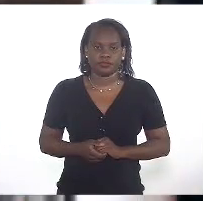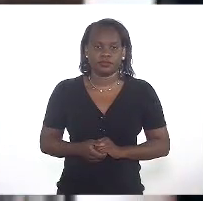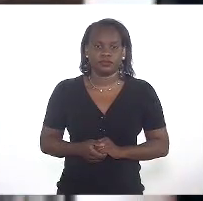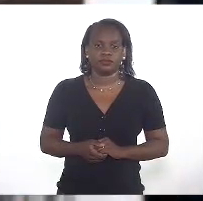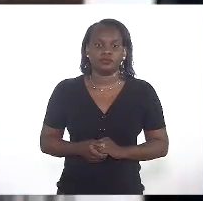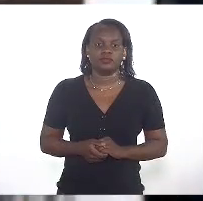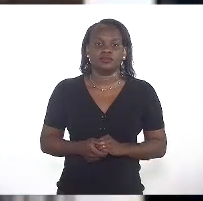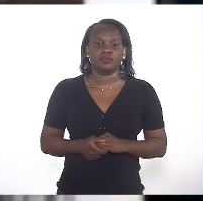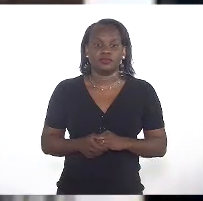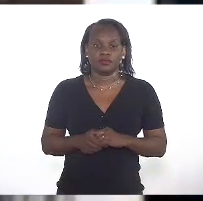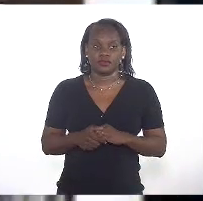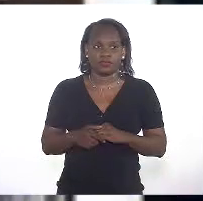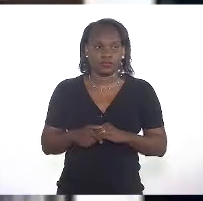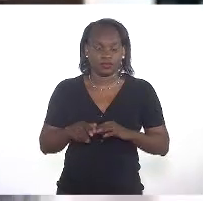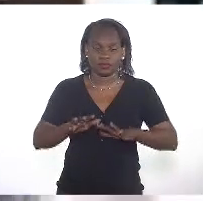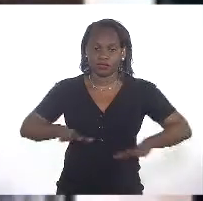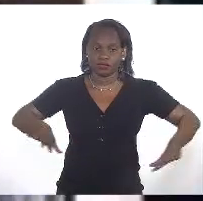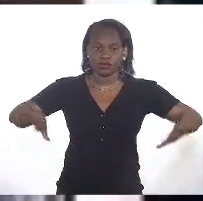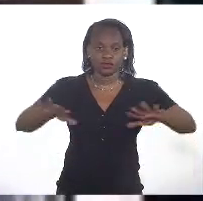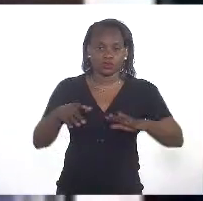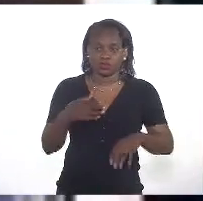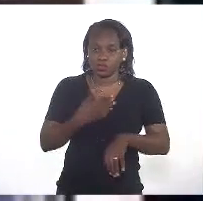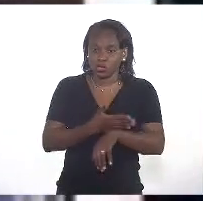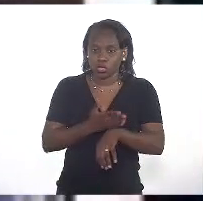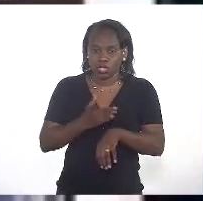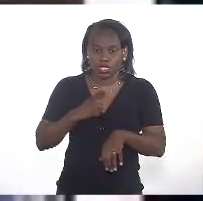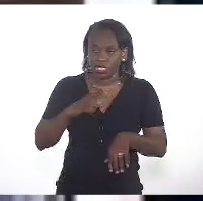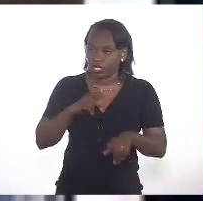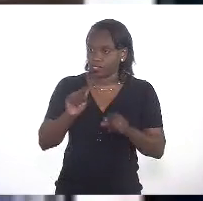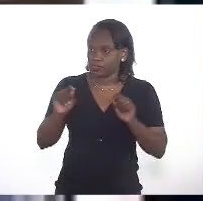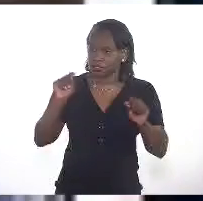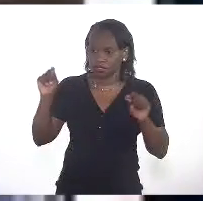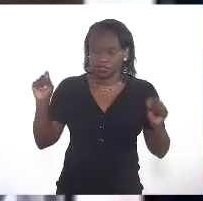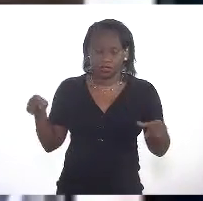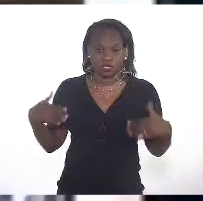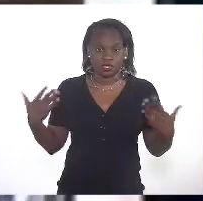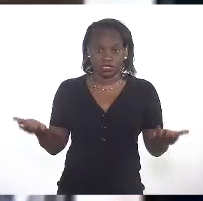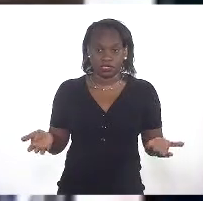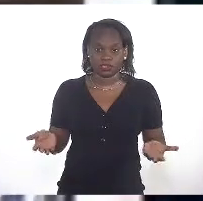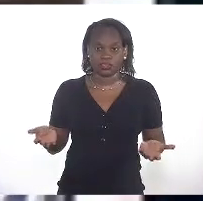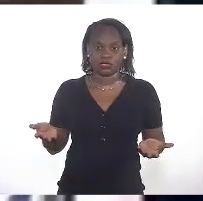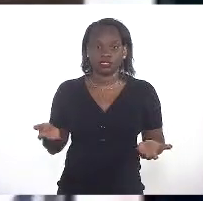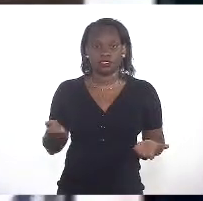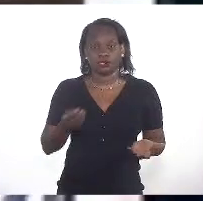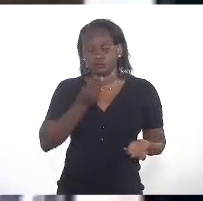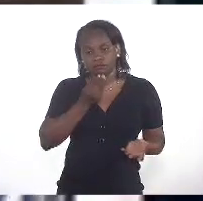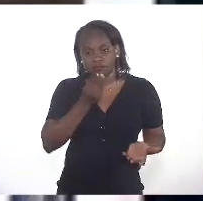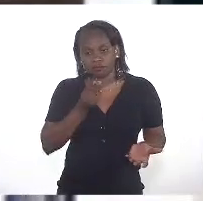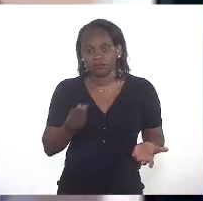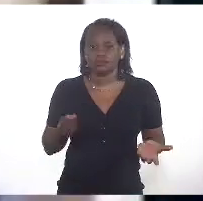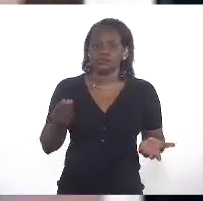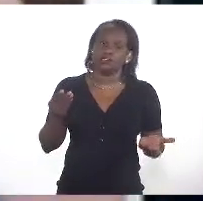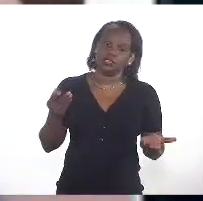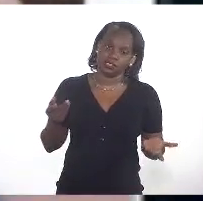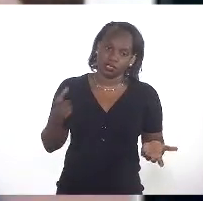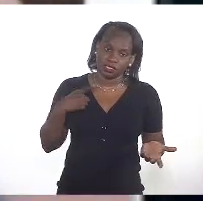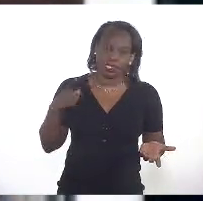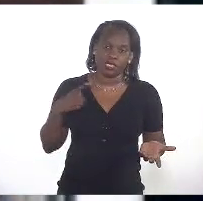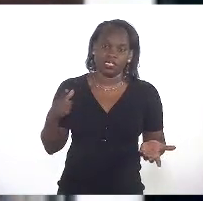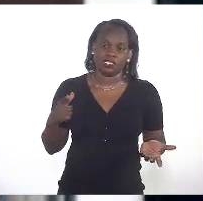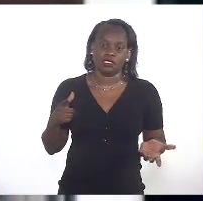nos rodear permanente o tempo todo, e aí é claro que isto daí